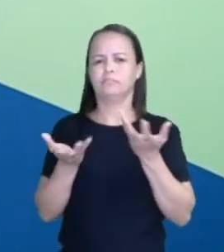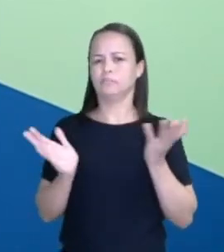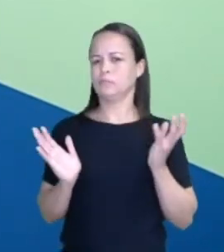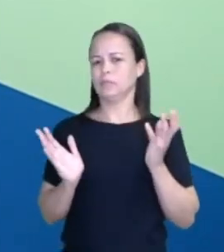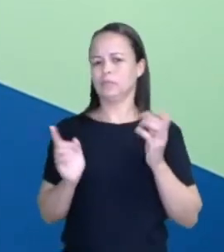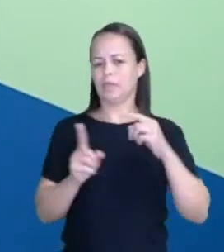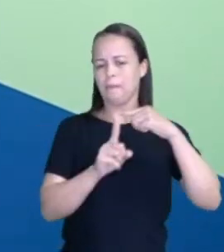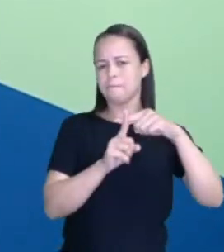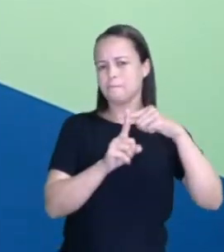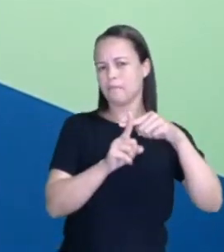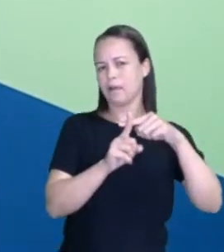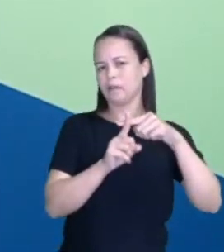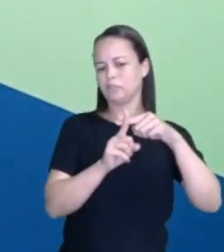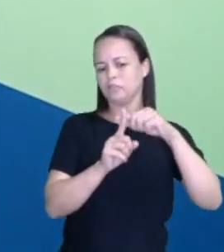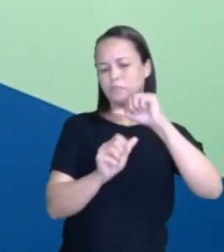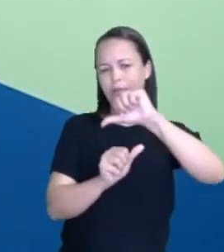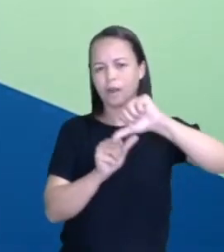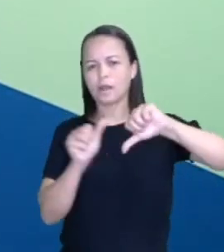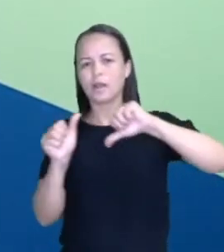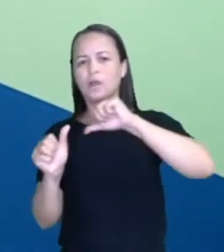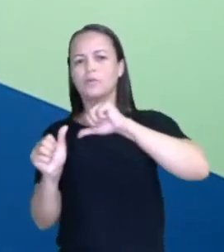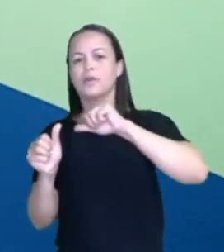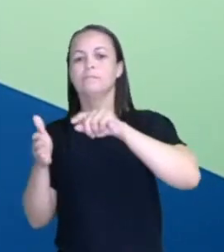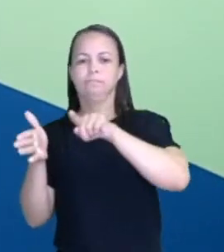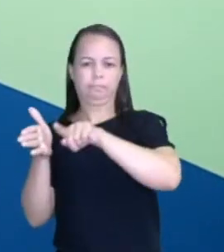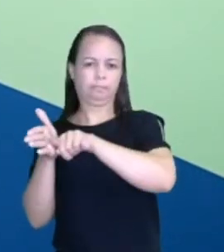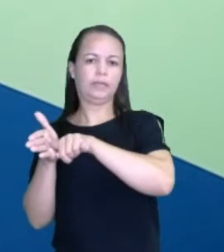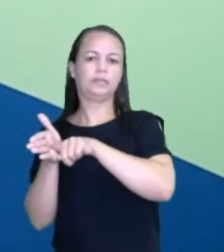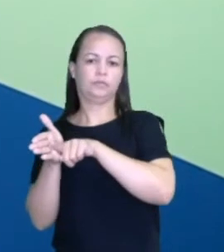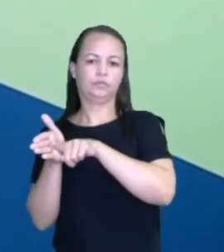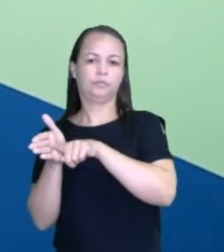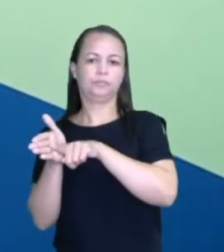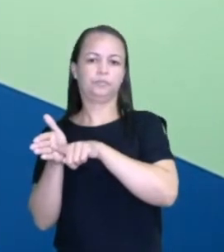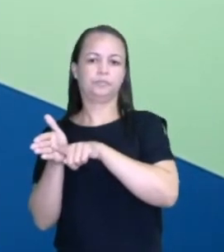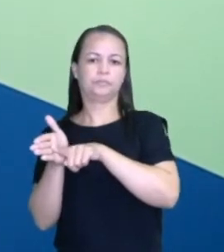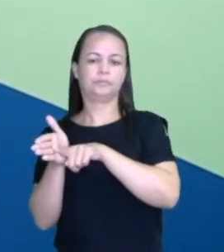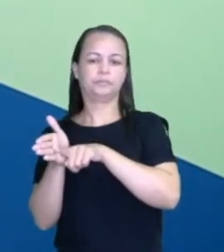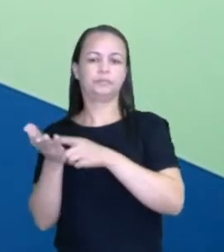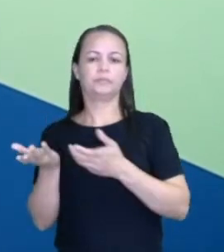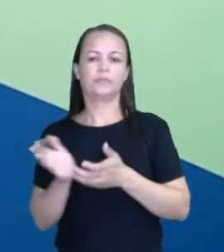é mais, para cá ele vem menos. Então, ó,